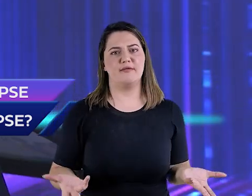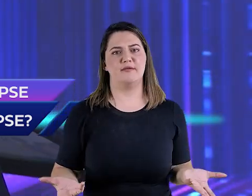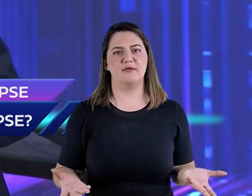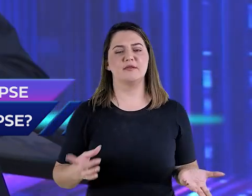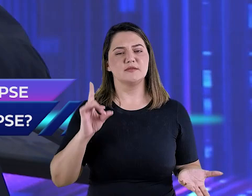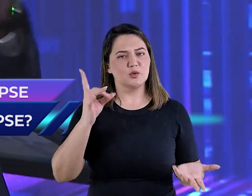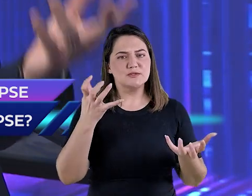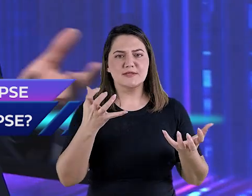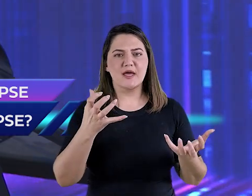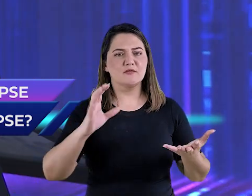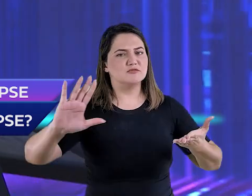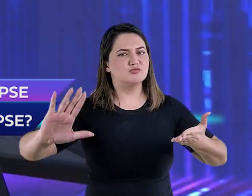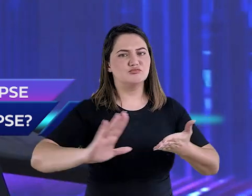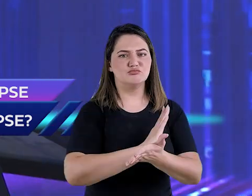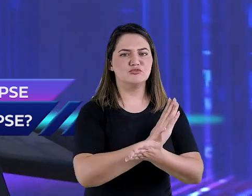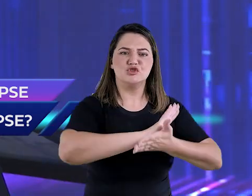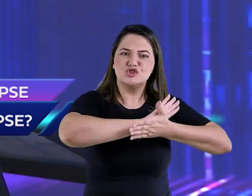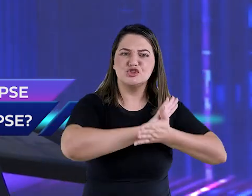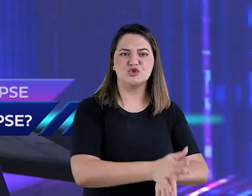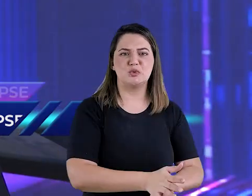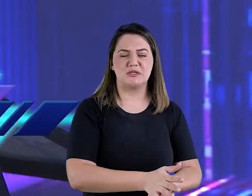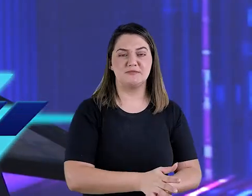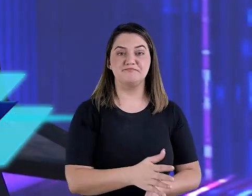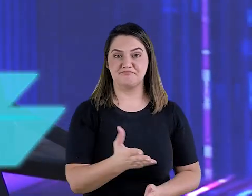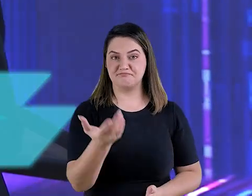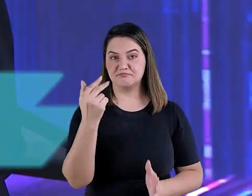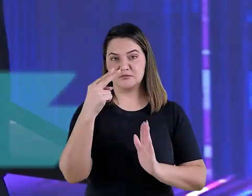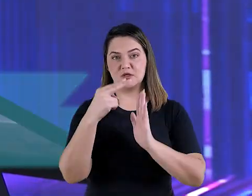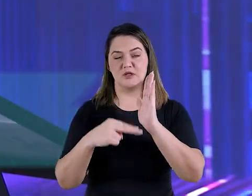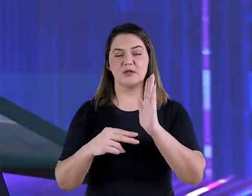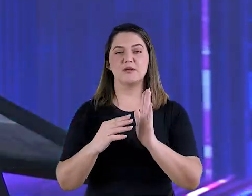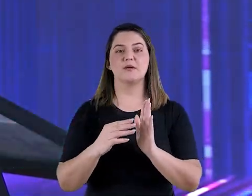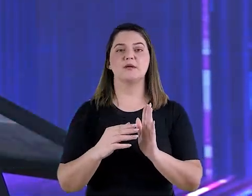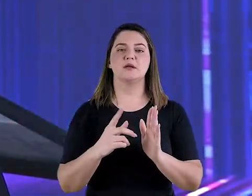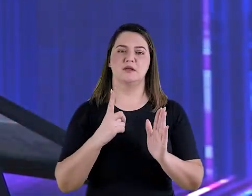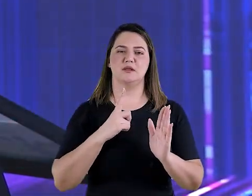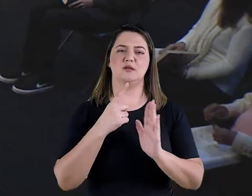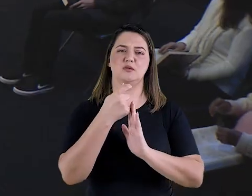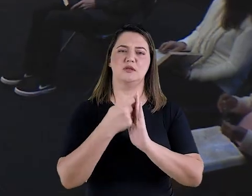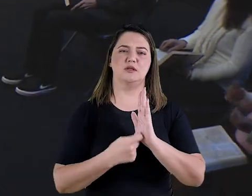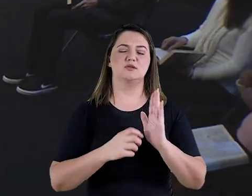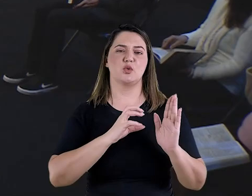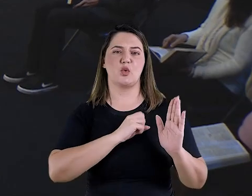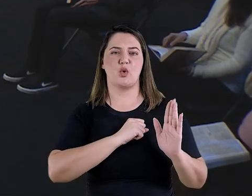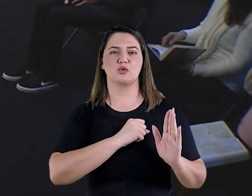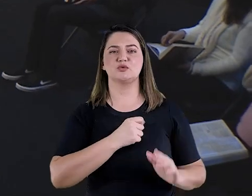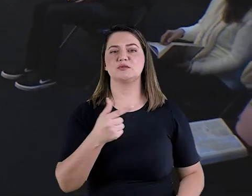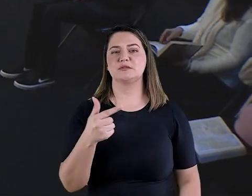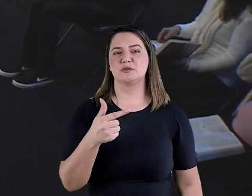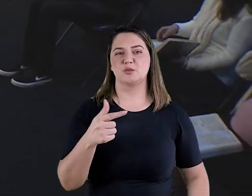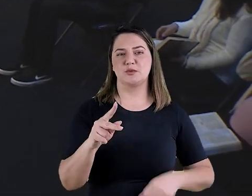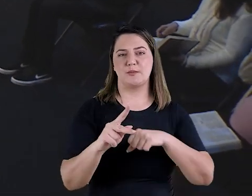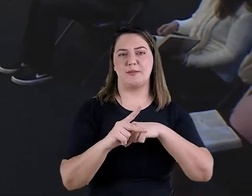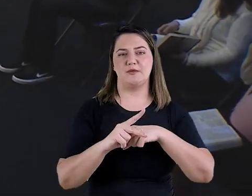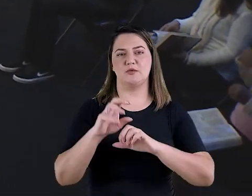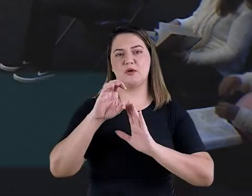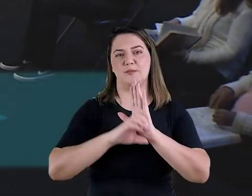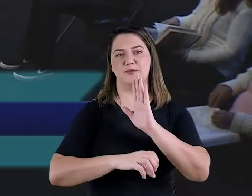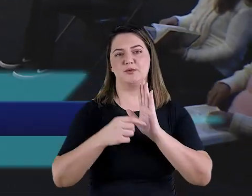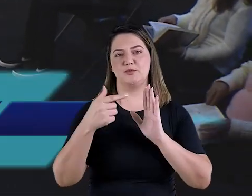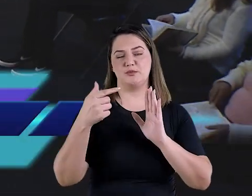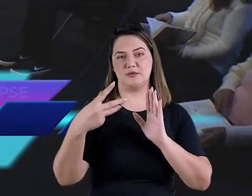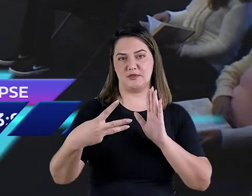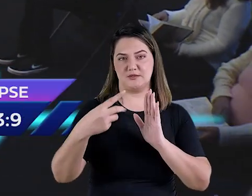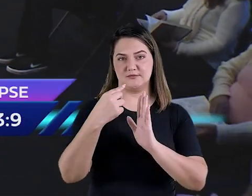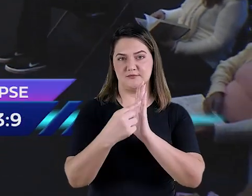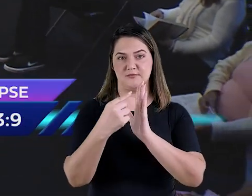e tragédia que nos assola. Vamos à Bíblia. Há um texto que eu gosto bastante, que está em 2 Pedro, capítulo 3,